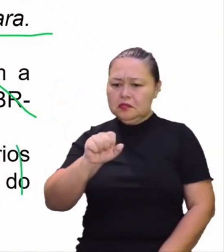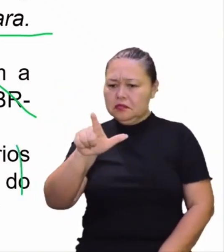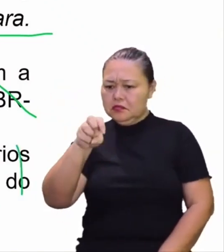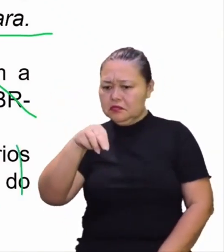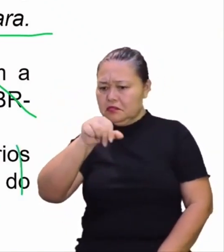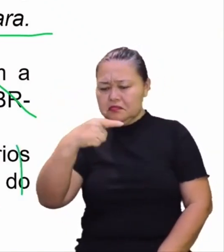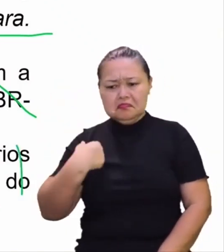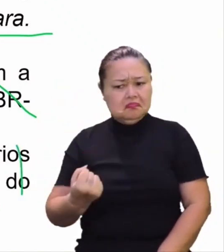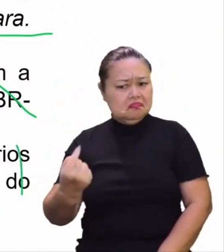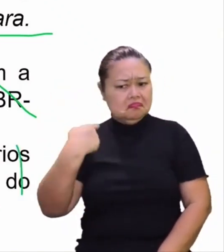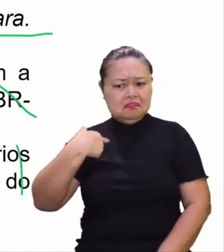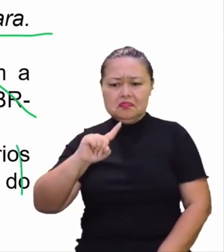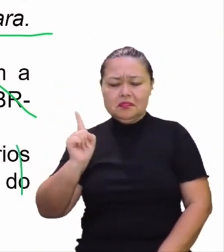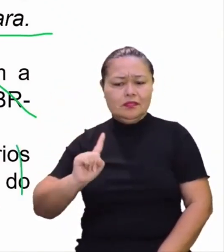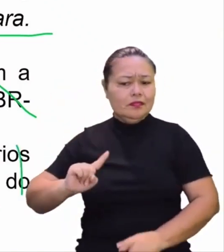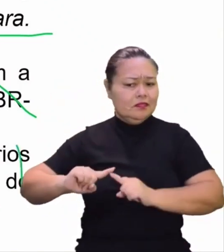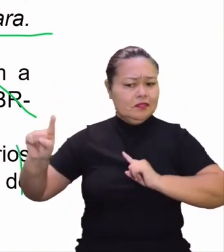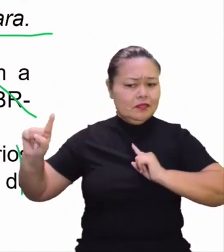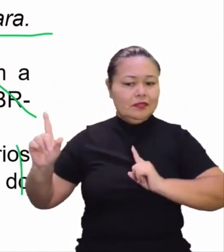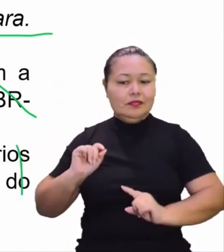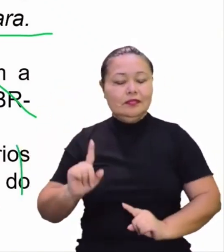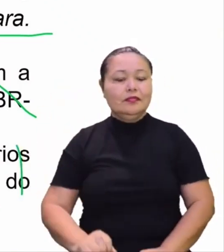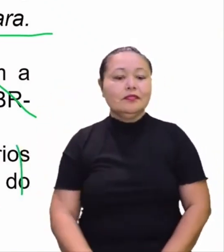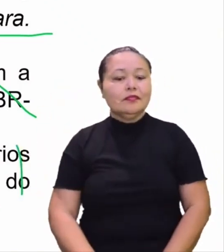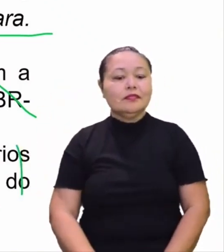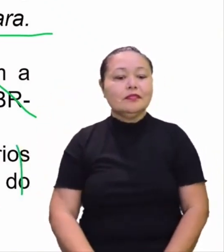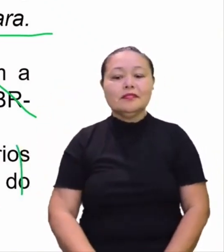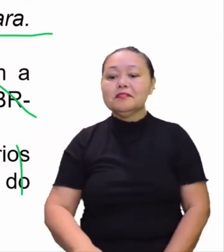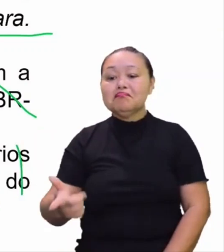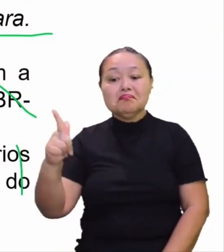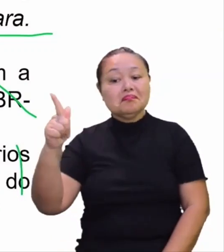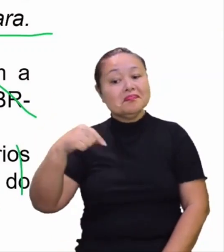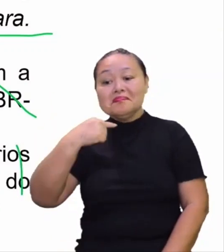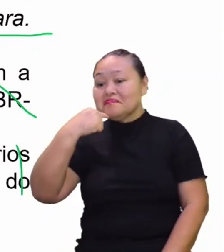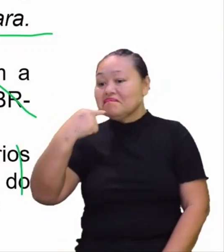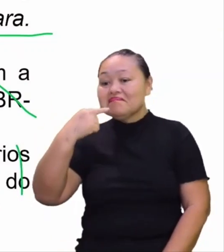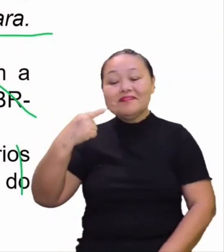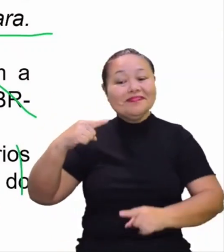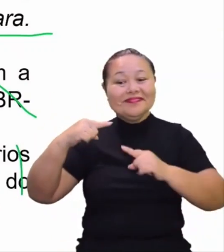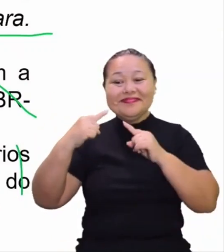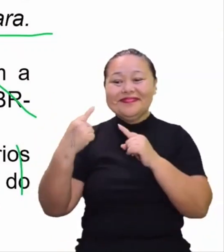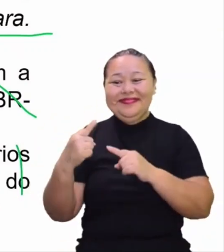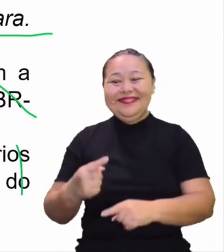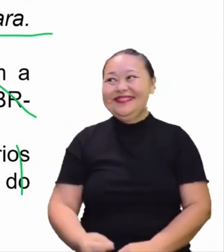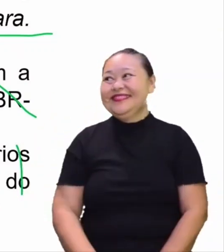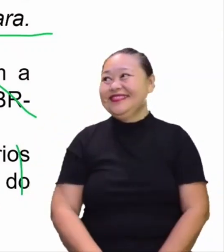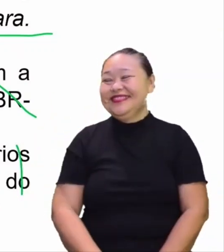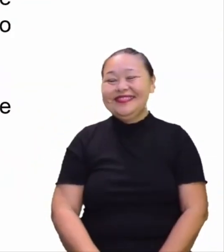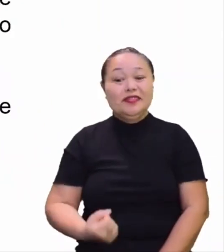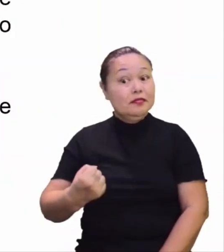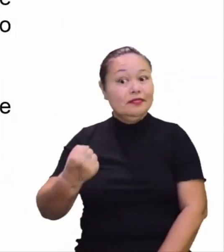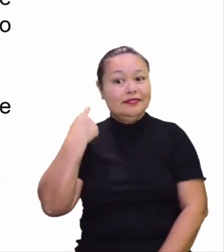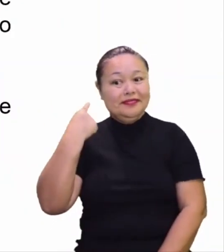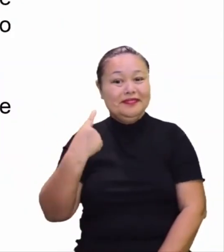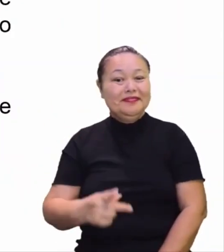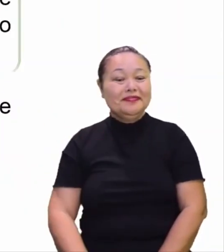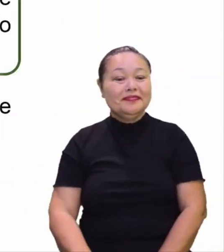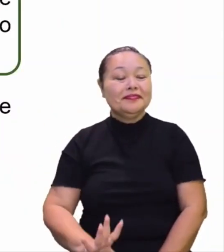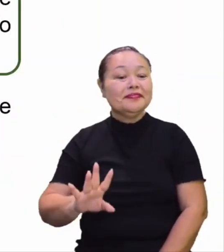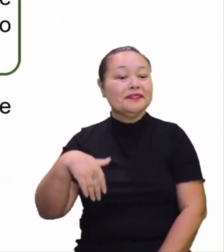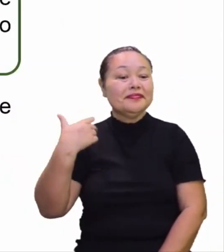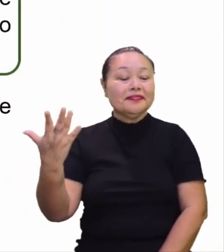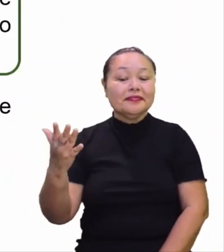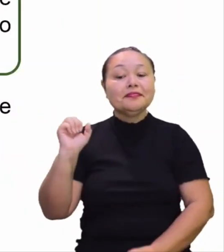Solimões Amazonas e Tocantins Araguaia, meu Deus. Geograficamente, isso aí seria, né, absurdo, né?